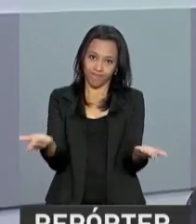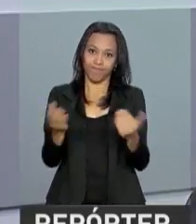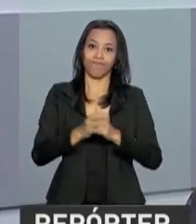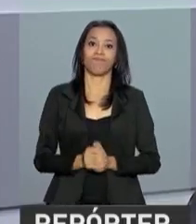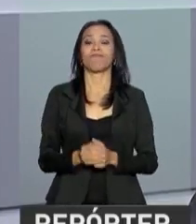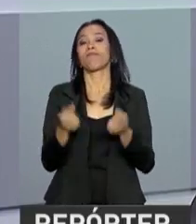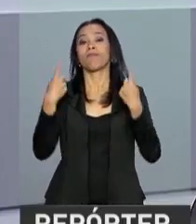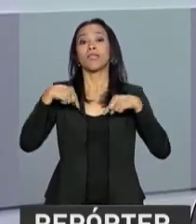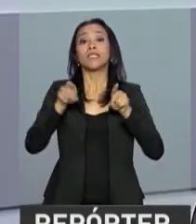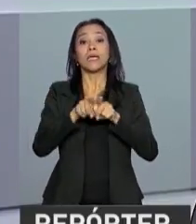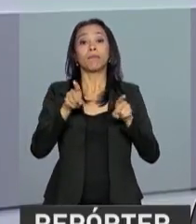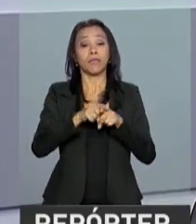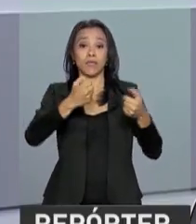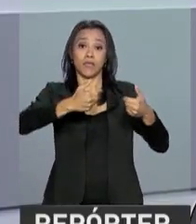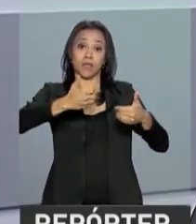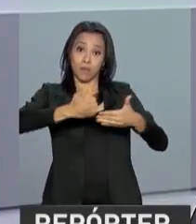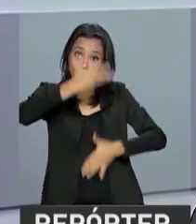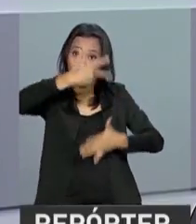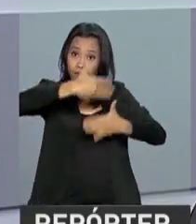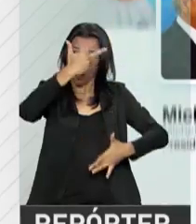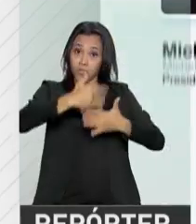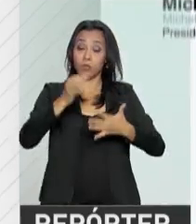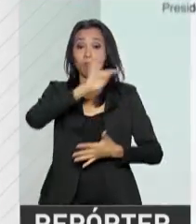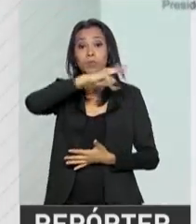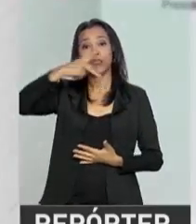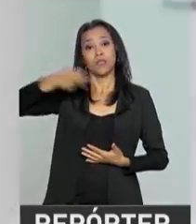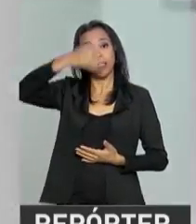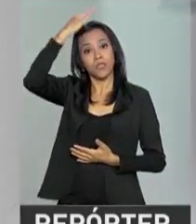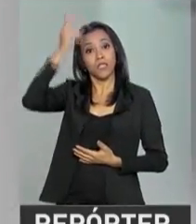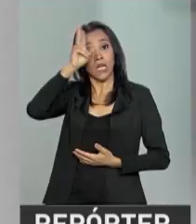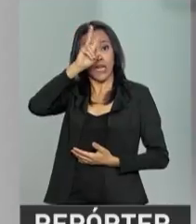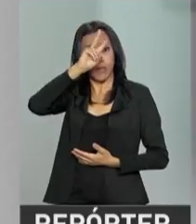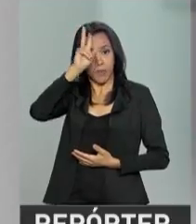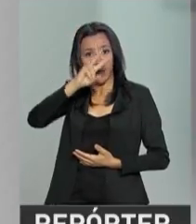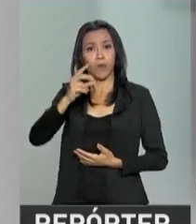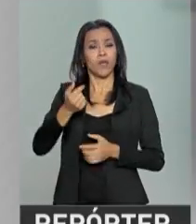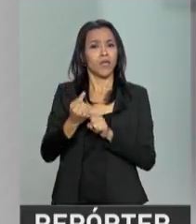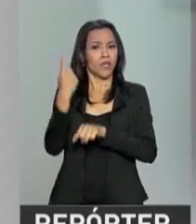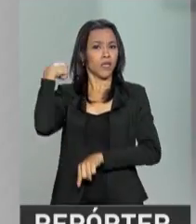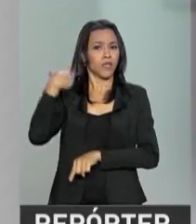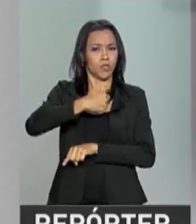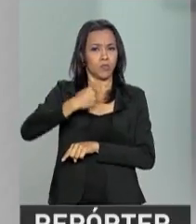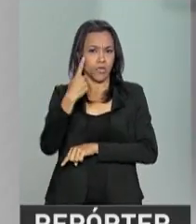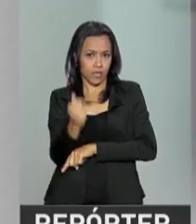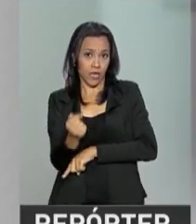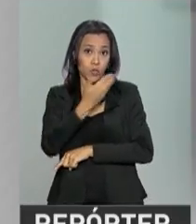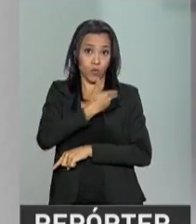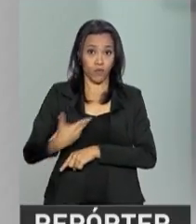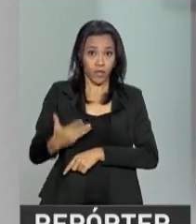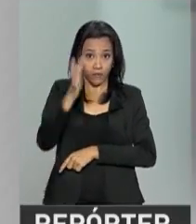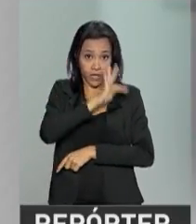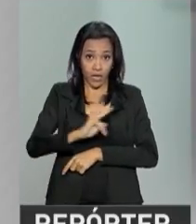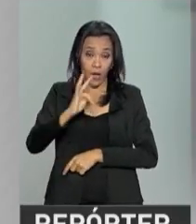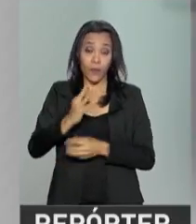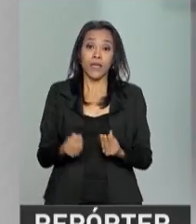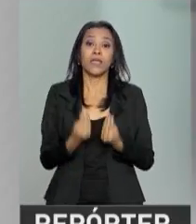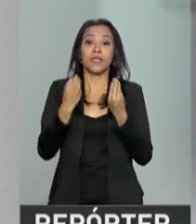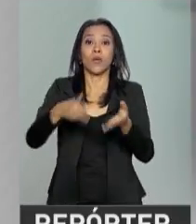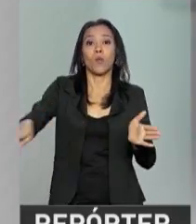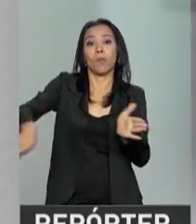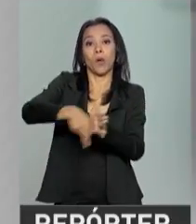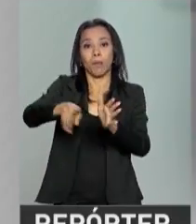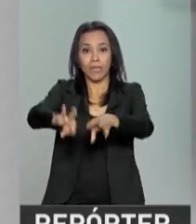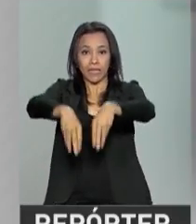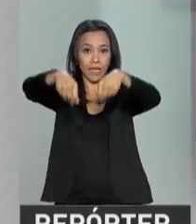também pelas redes sociais, o presidente Michel Temer lembrou que em 2017, o governo federal entregou o número recorde de títulos de